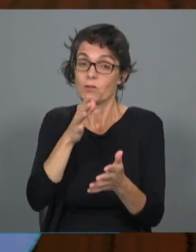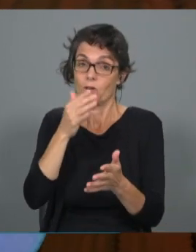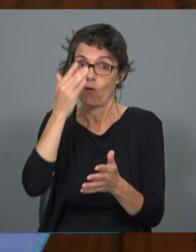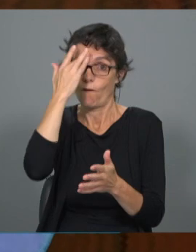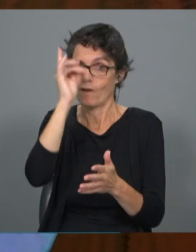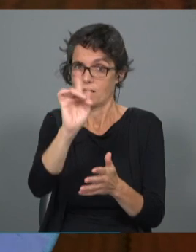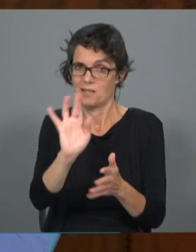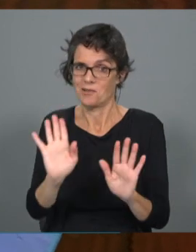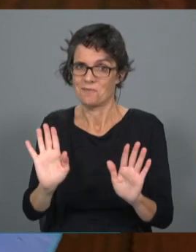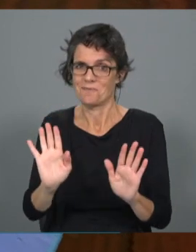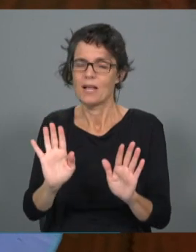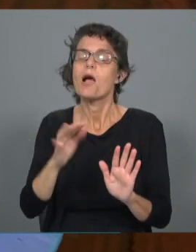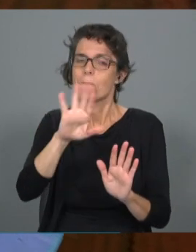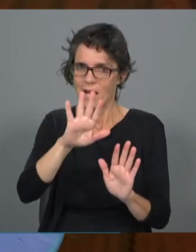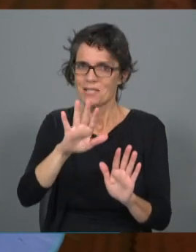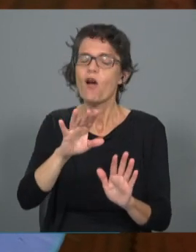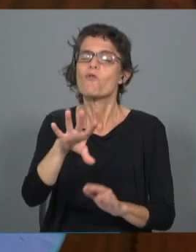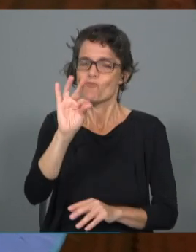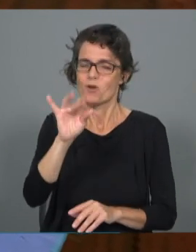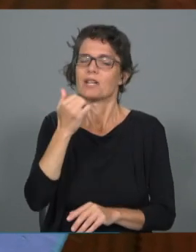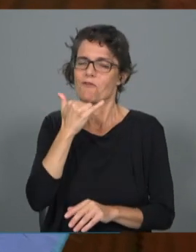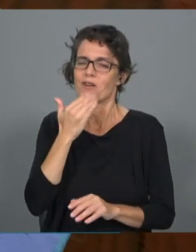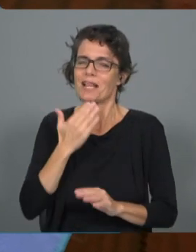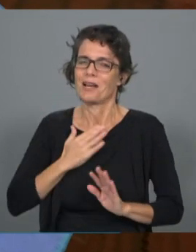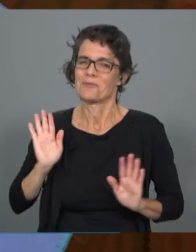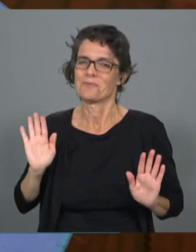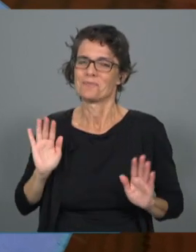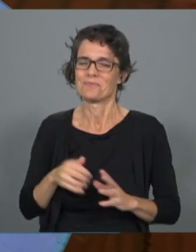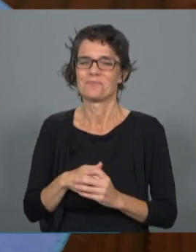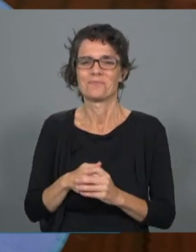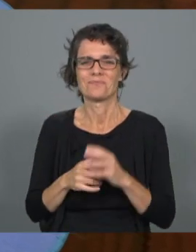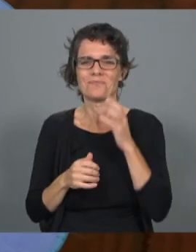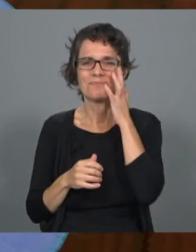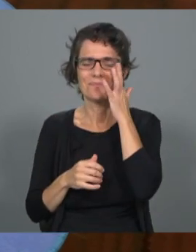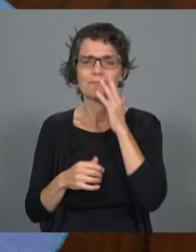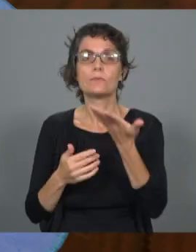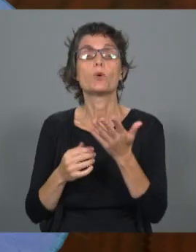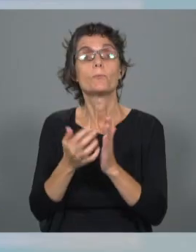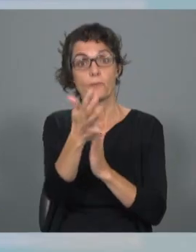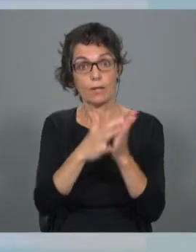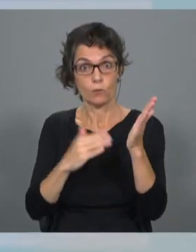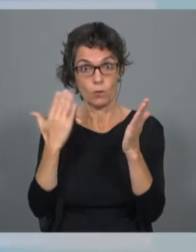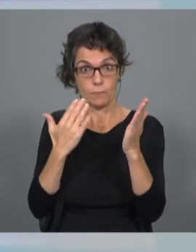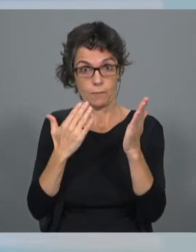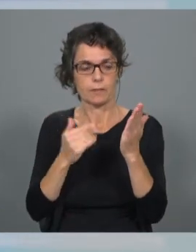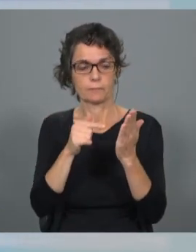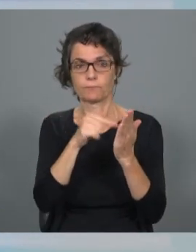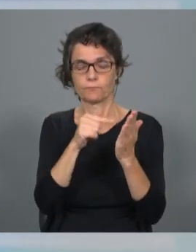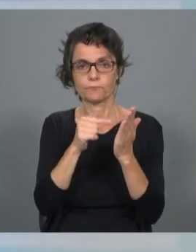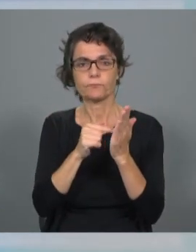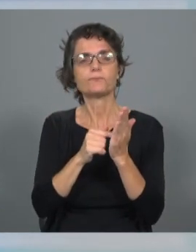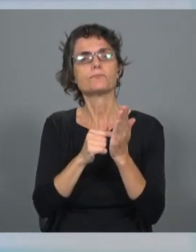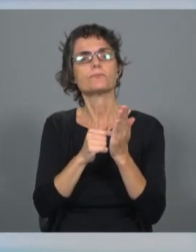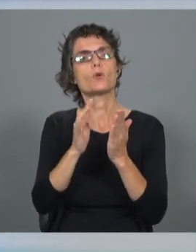escolher, mas é uma escolha feliz, uma escolha feliz. Exatamente. Vamos avançar aqui. A primeira leitura, retirada do livro da